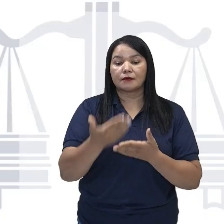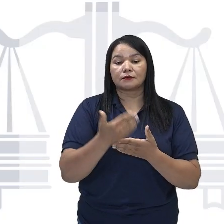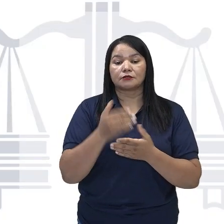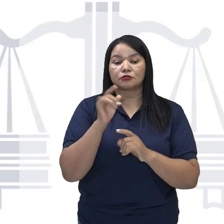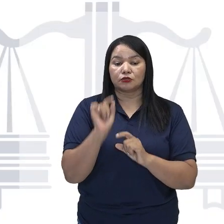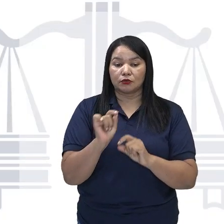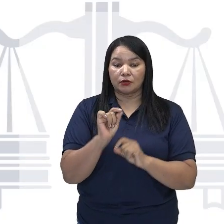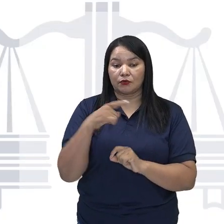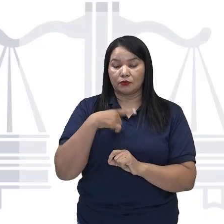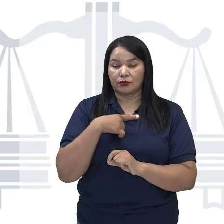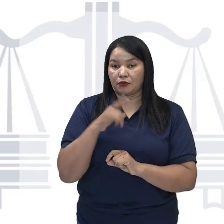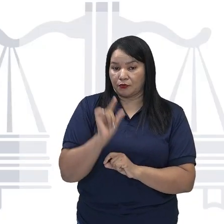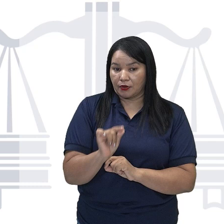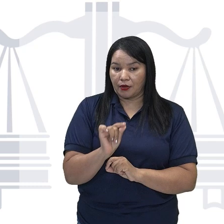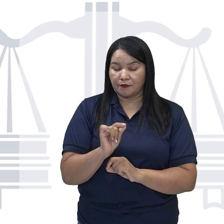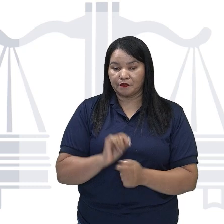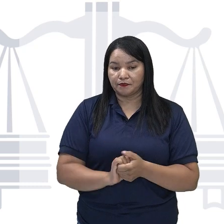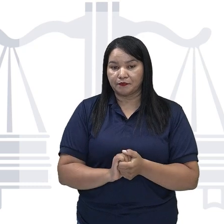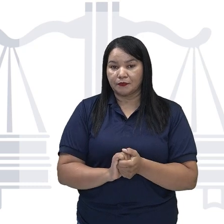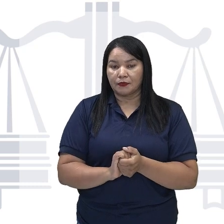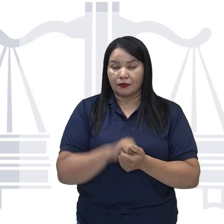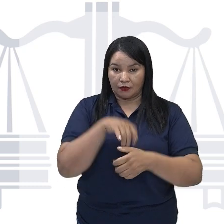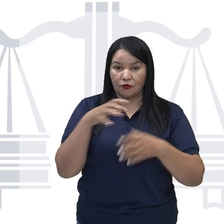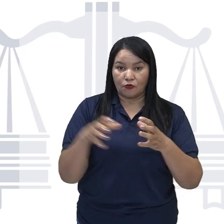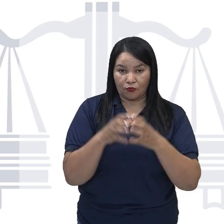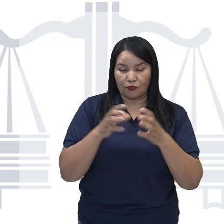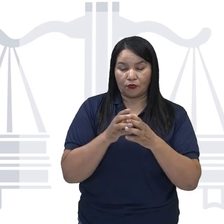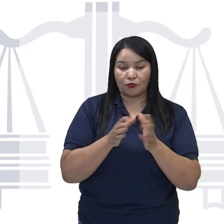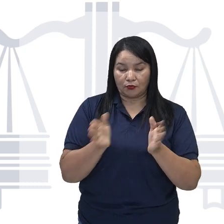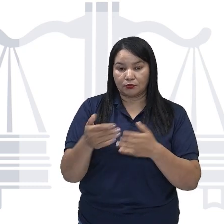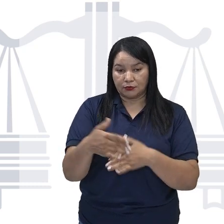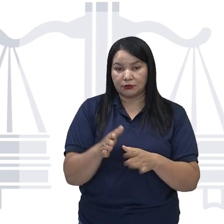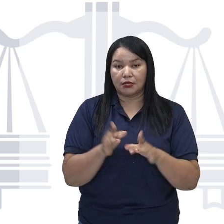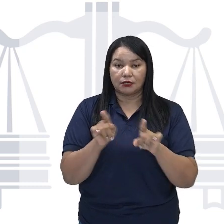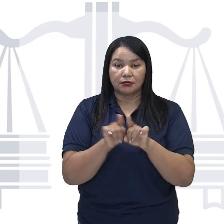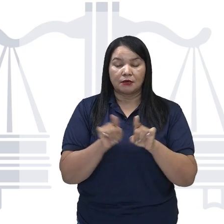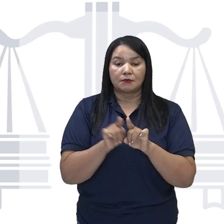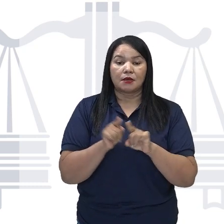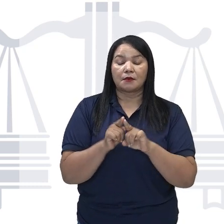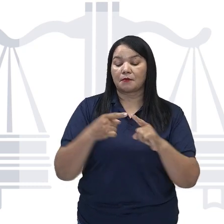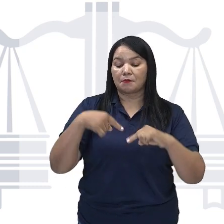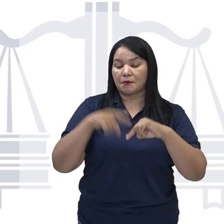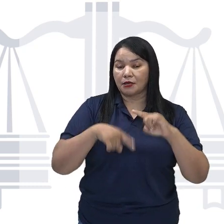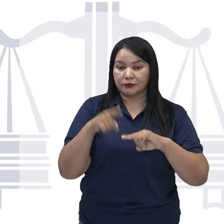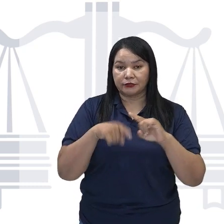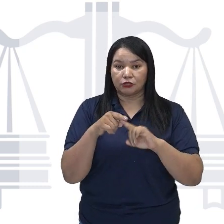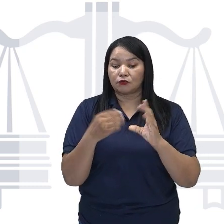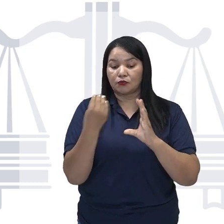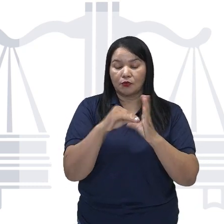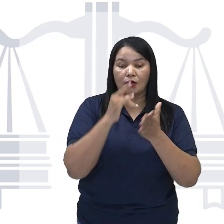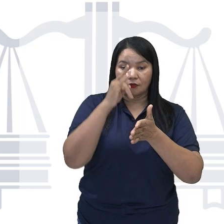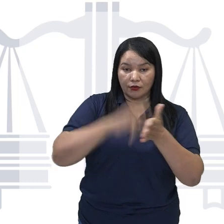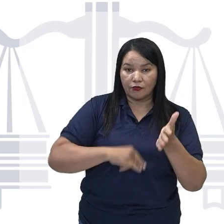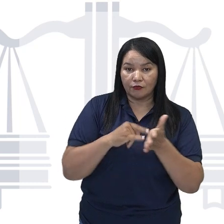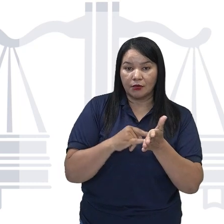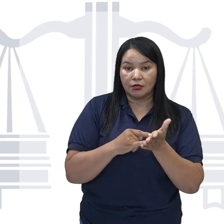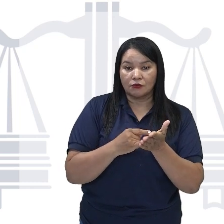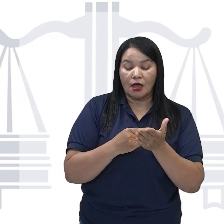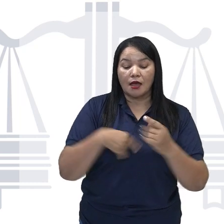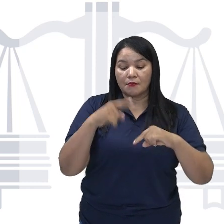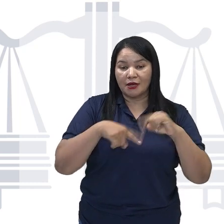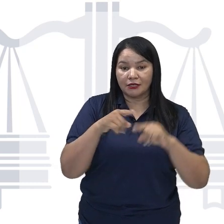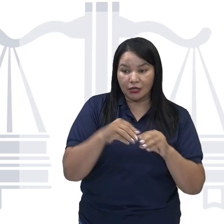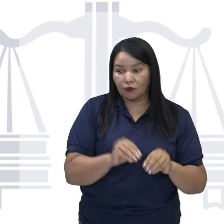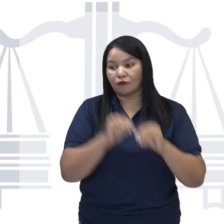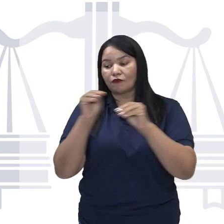então, uma vez que a turma foi aberta, né, a gente também não desloca o equipamento assim que a gente diz o sim, porque, como a gente falou